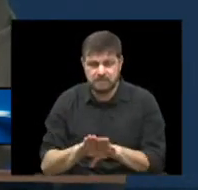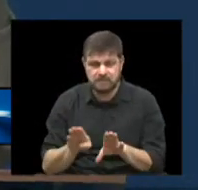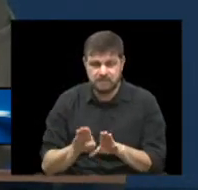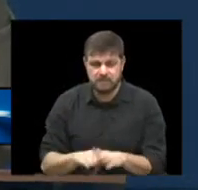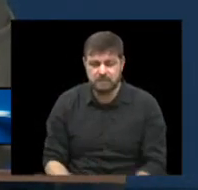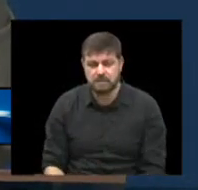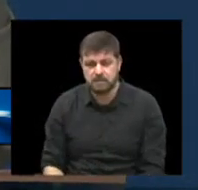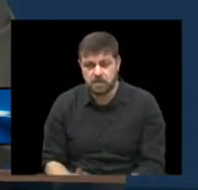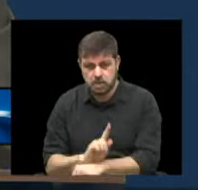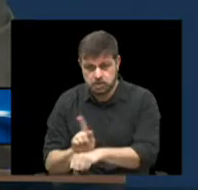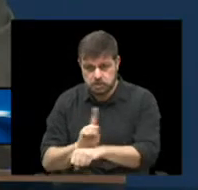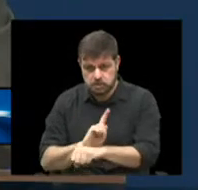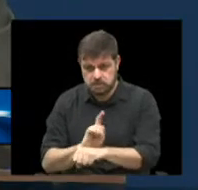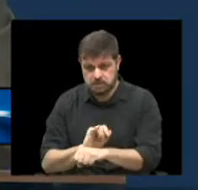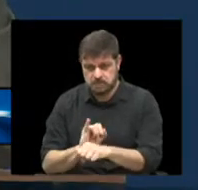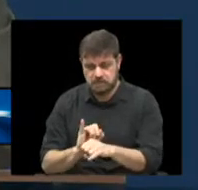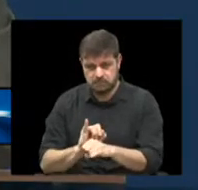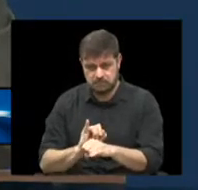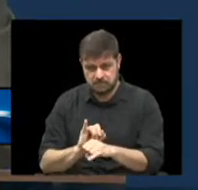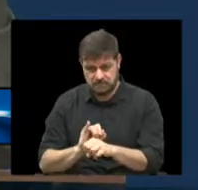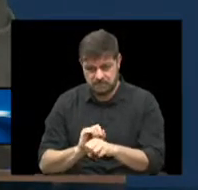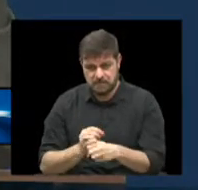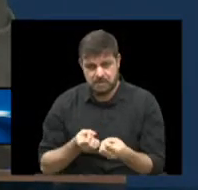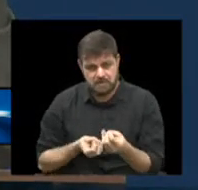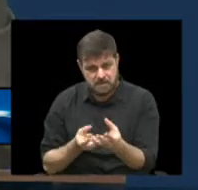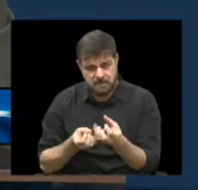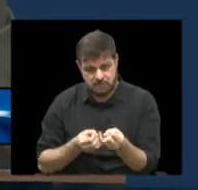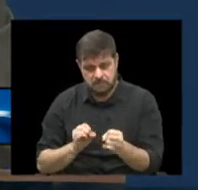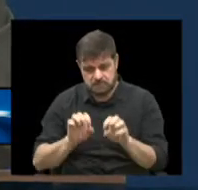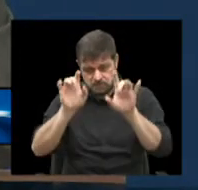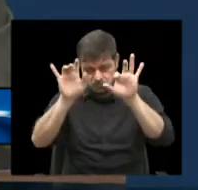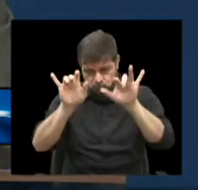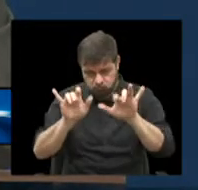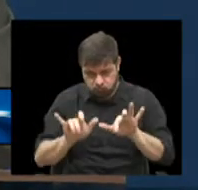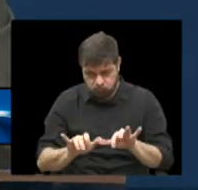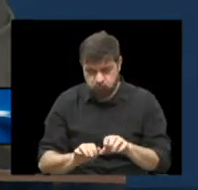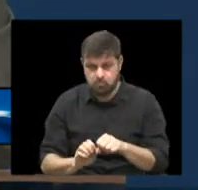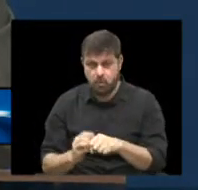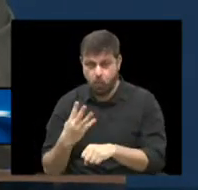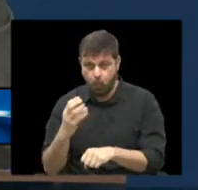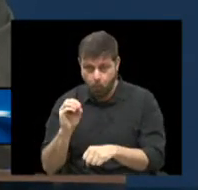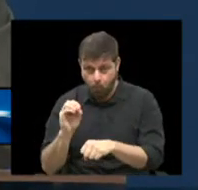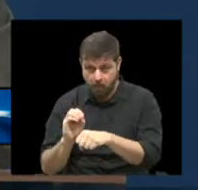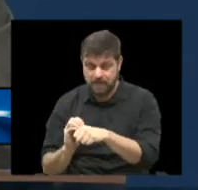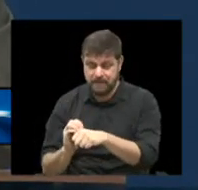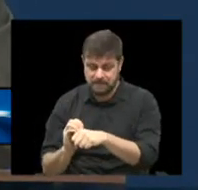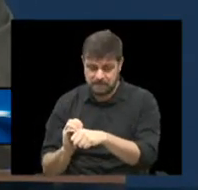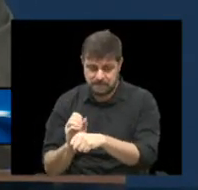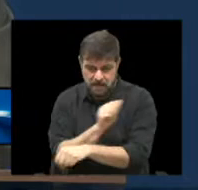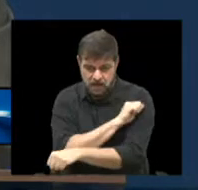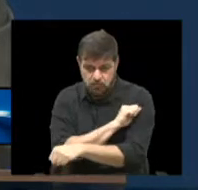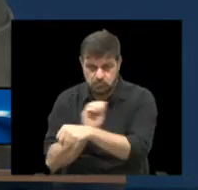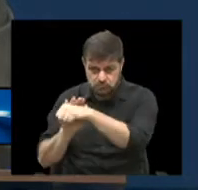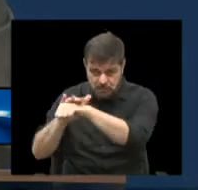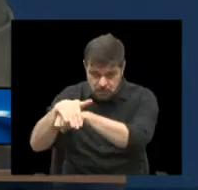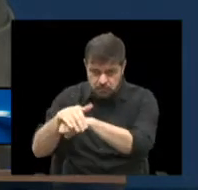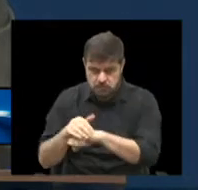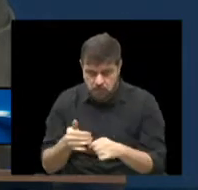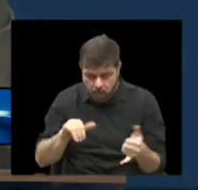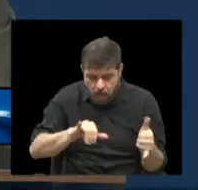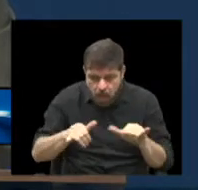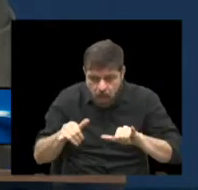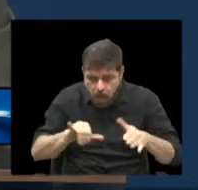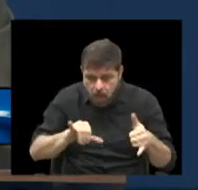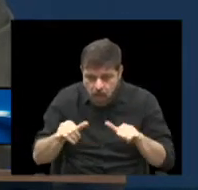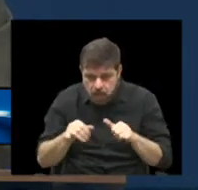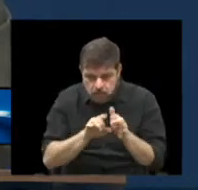da informação, 40 vagas noturno, processos químicos, 40